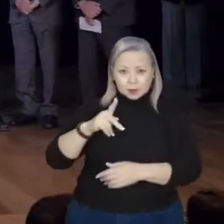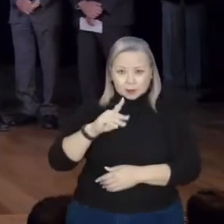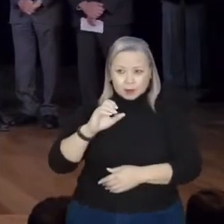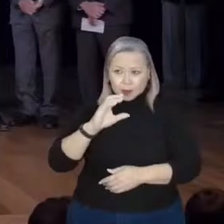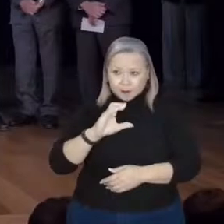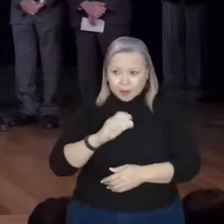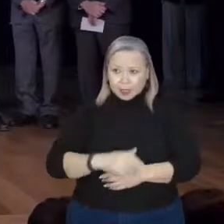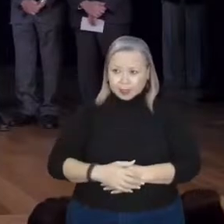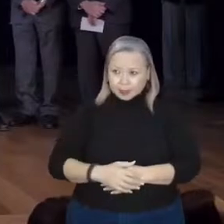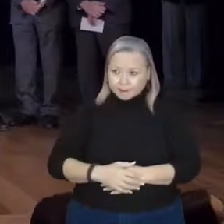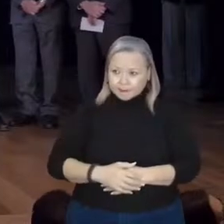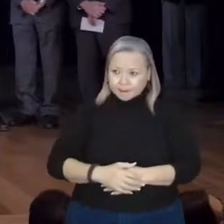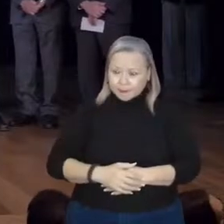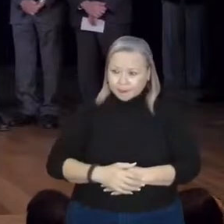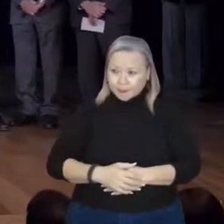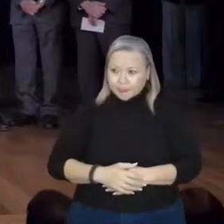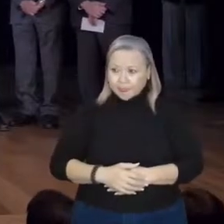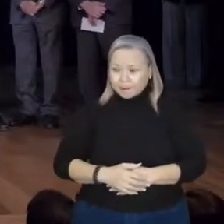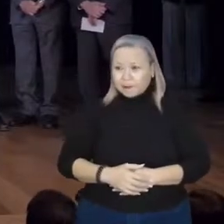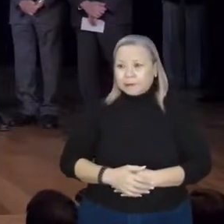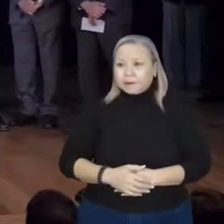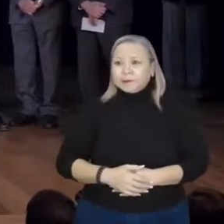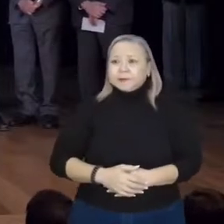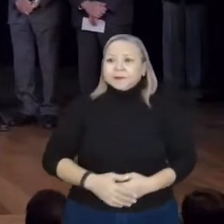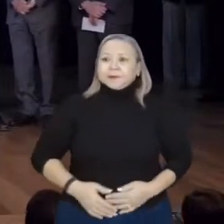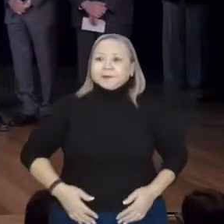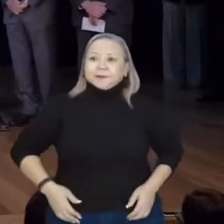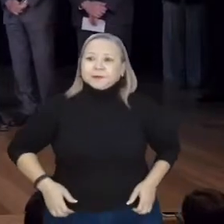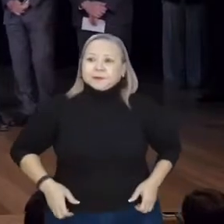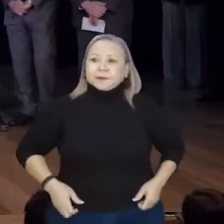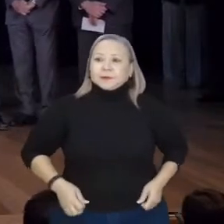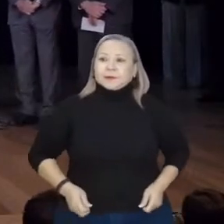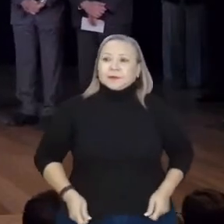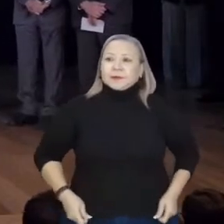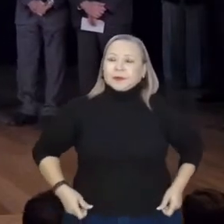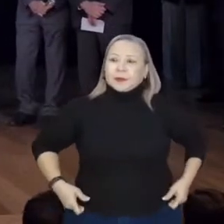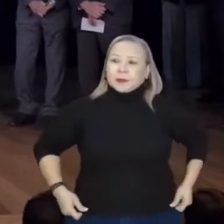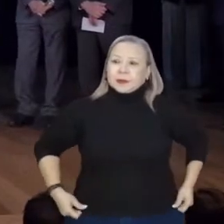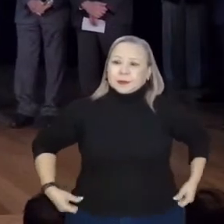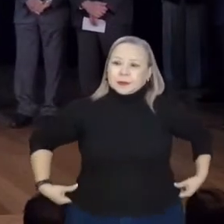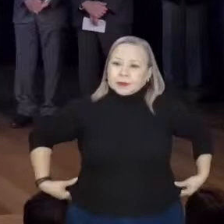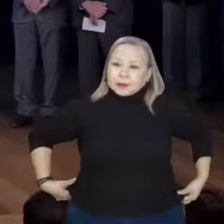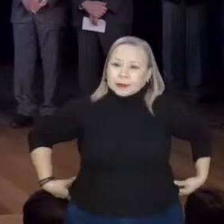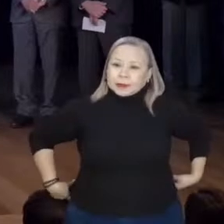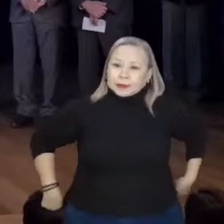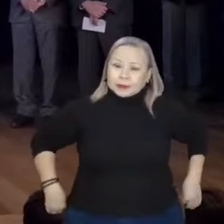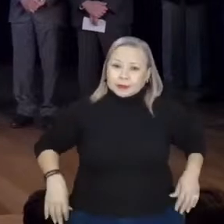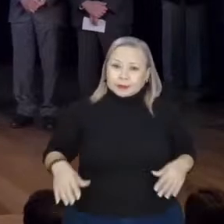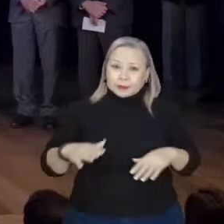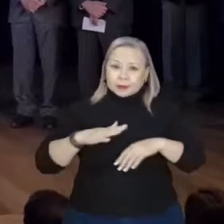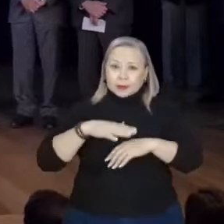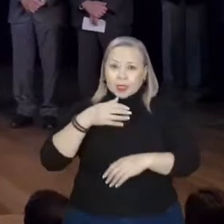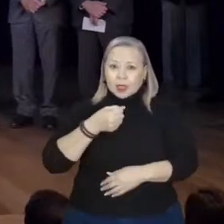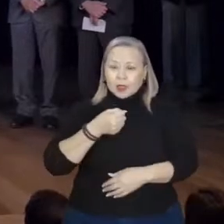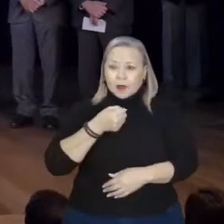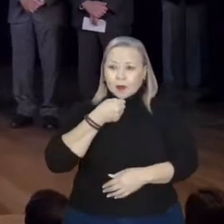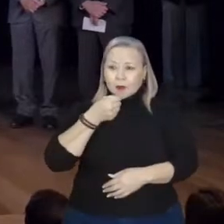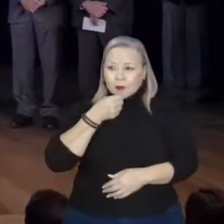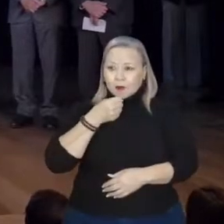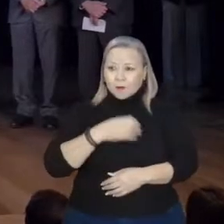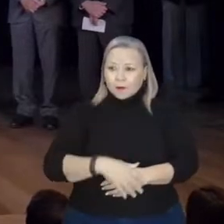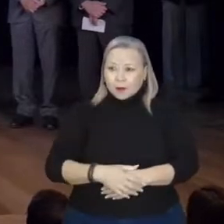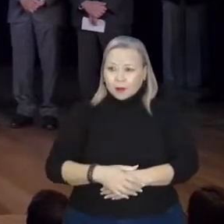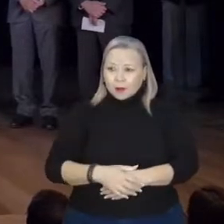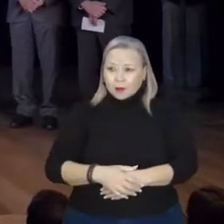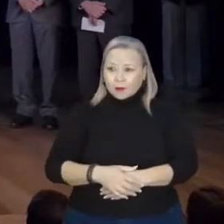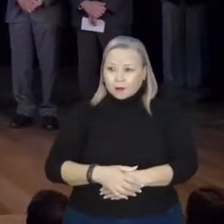perto do microfone, querida. Assim o senhor escuta? É porque aqui não tem uma caixa de retorno. Mais alto, assim? Se eu fosse artista, me recusaria a dar um show